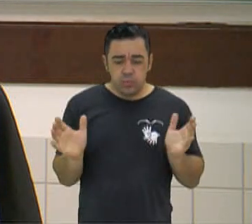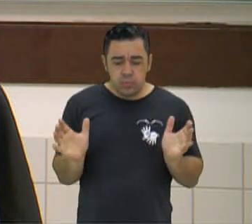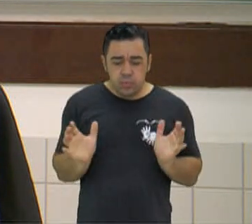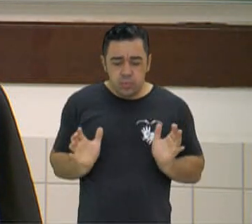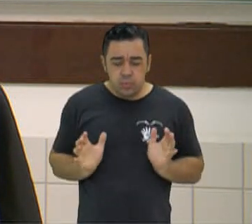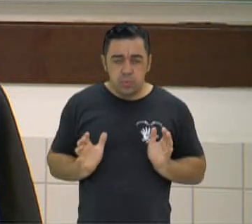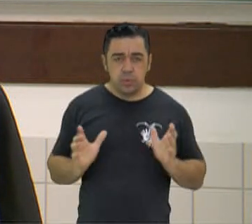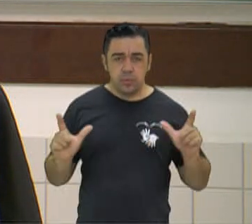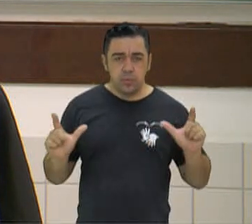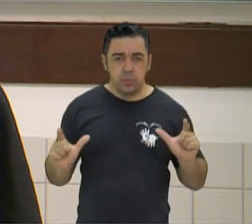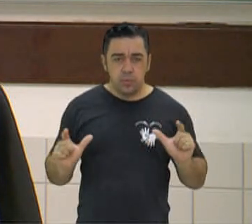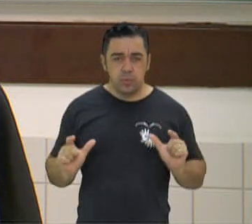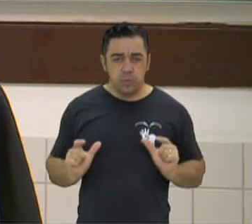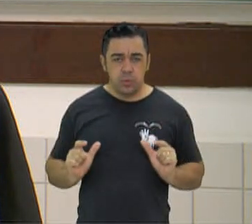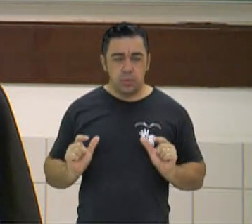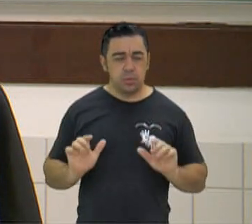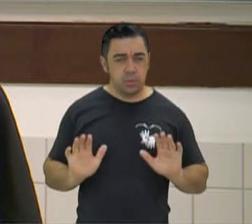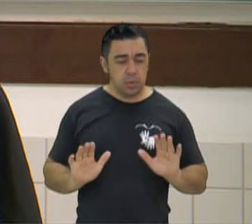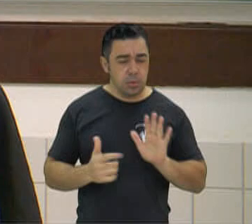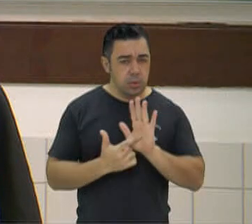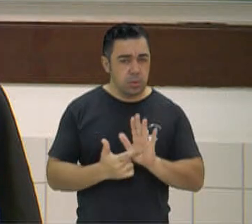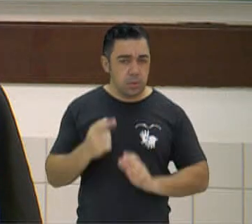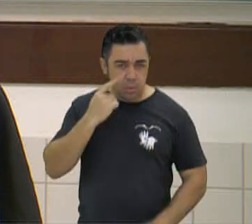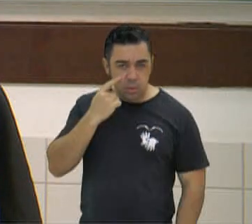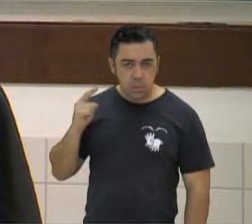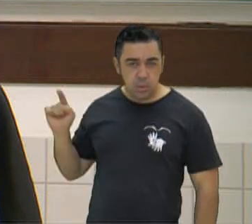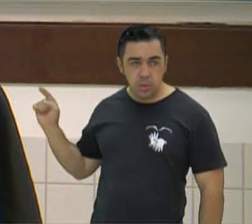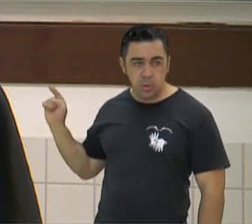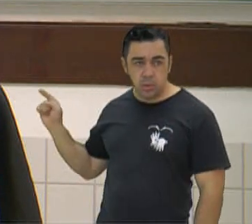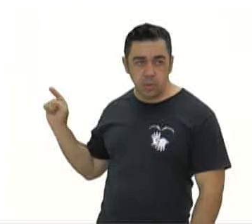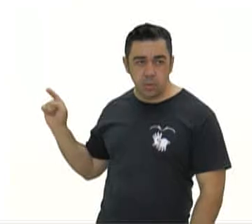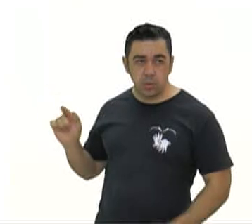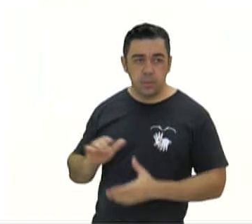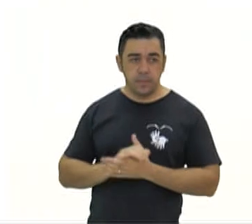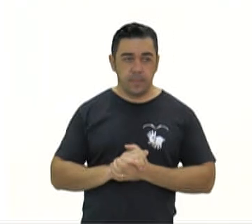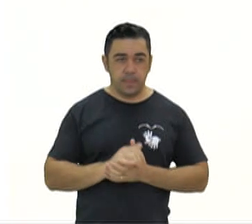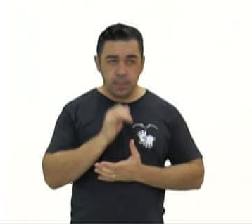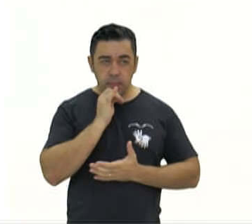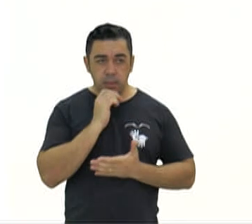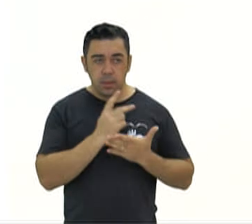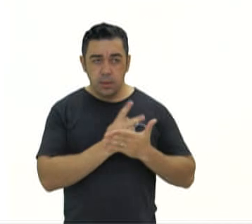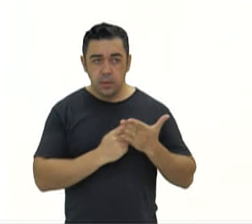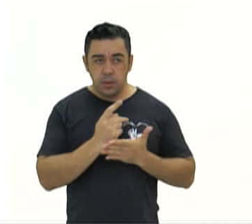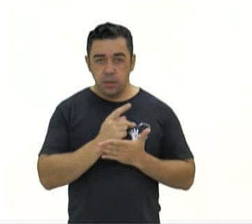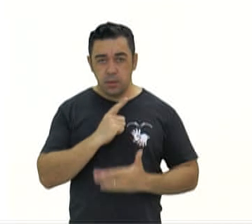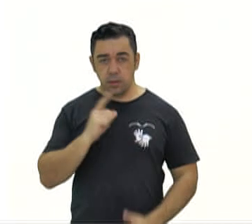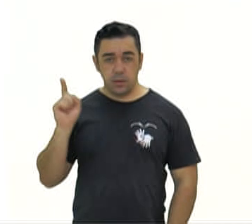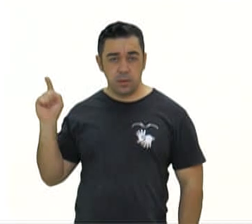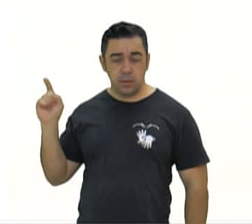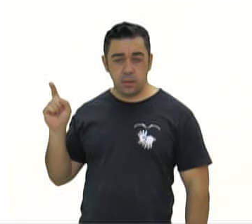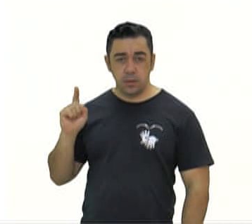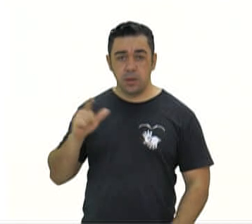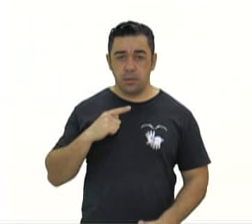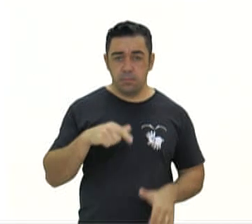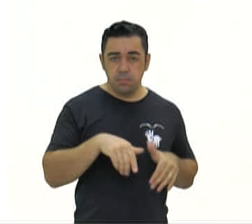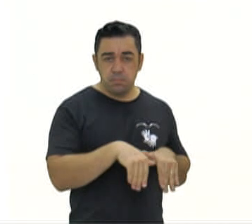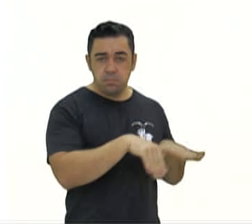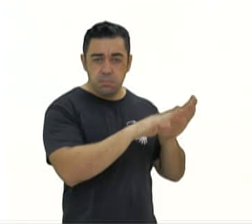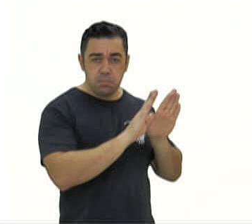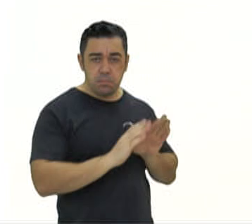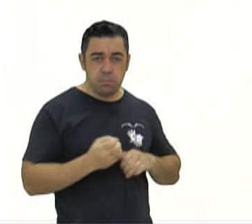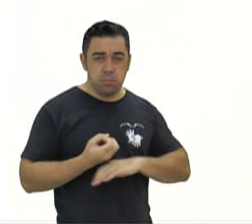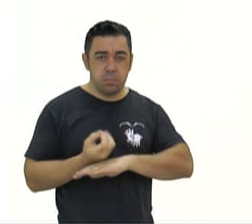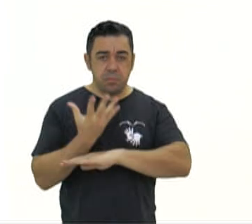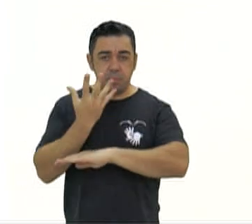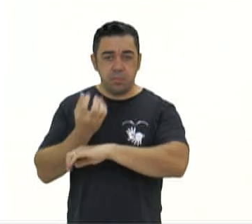Estão sem função aparente, pelo menos. Olha só aqui esse desenho de um esqueleto de uma baleia. Se você olhar, tem